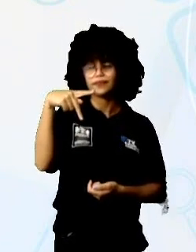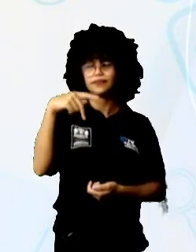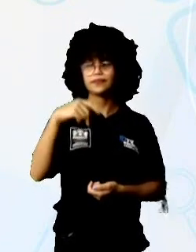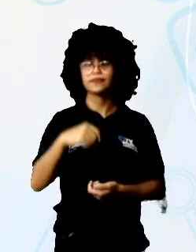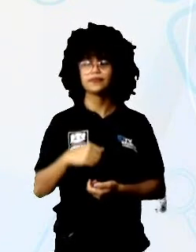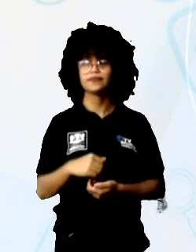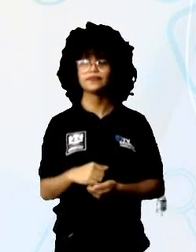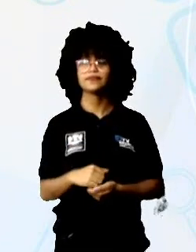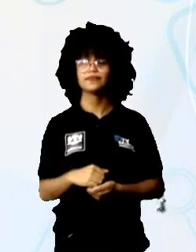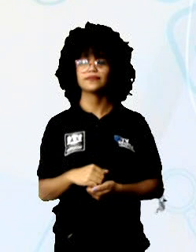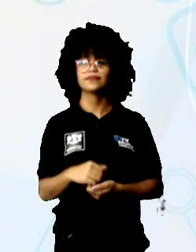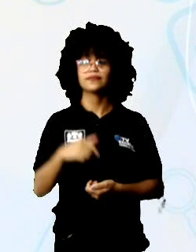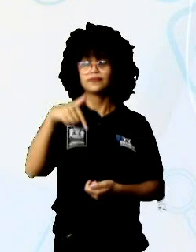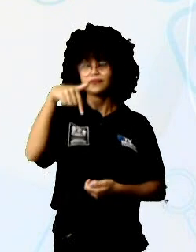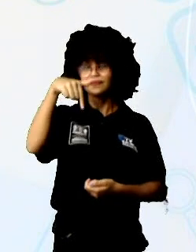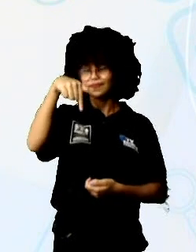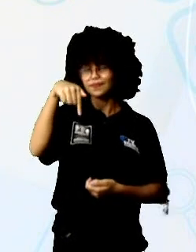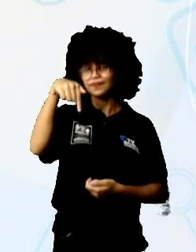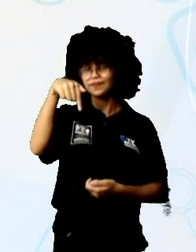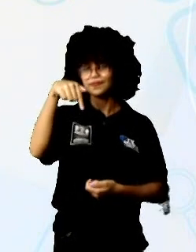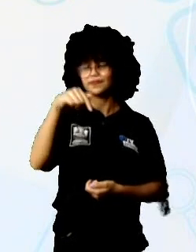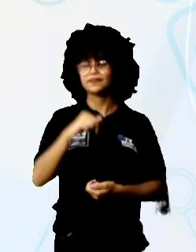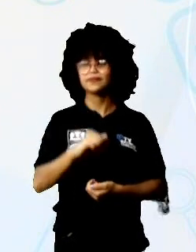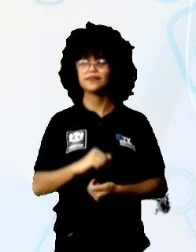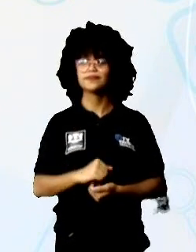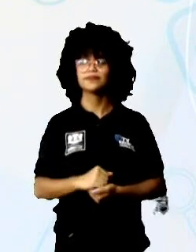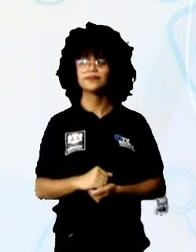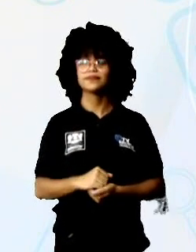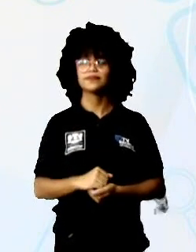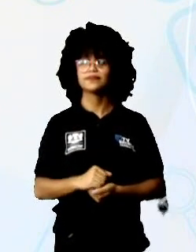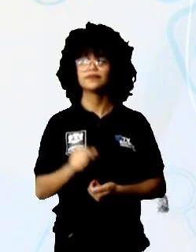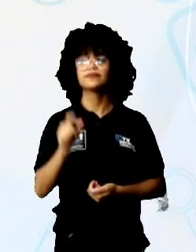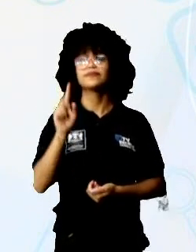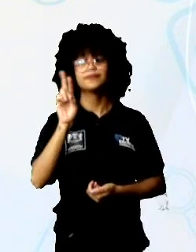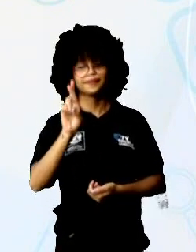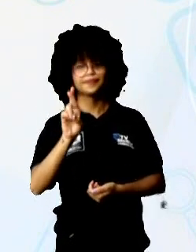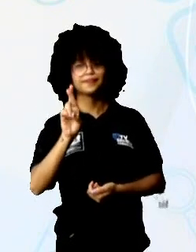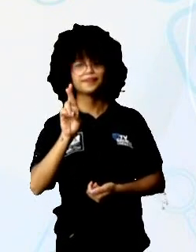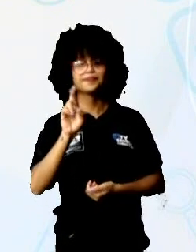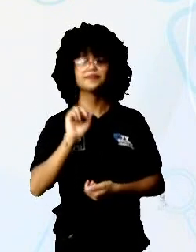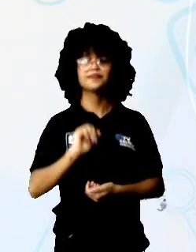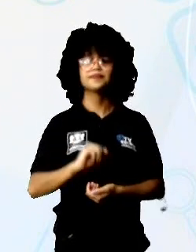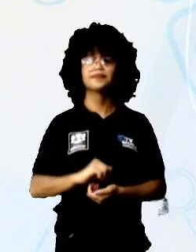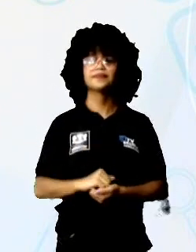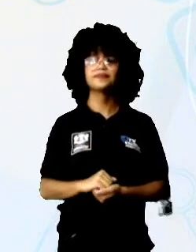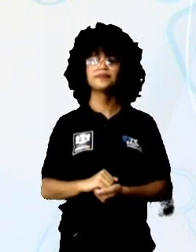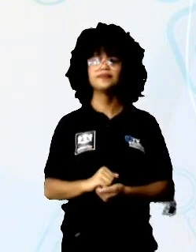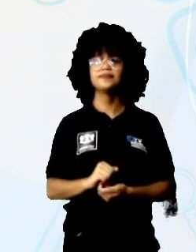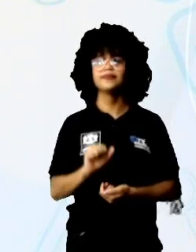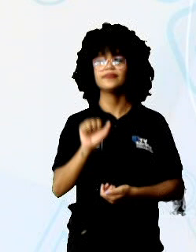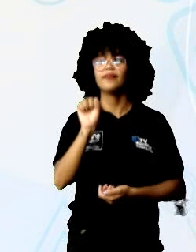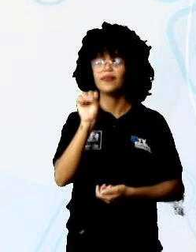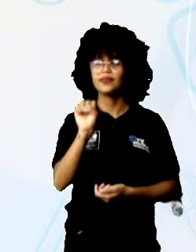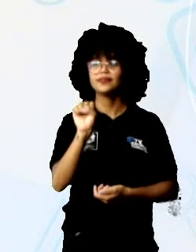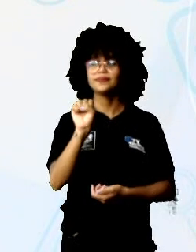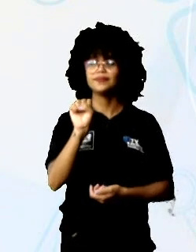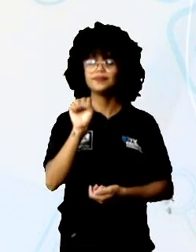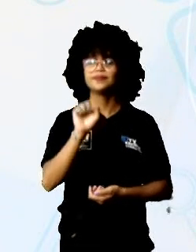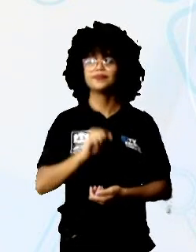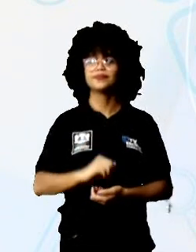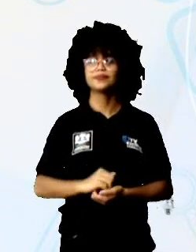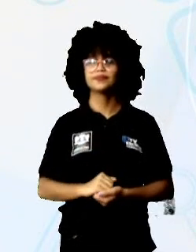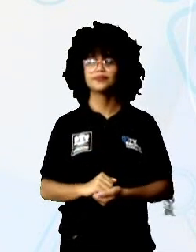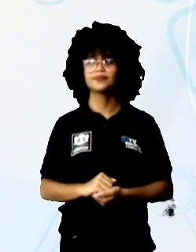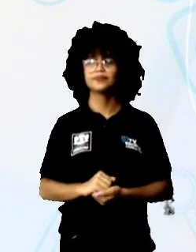p o que r o